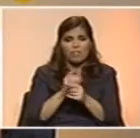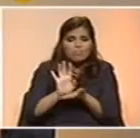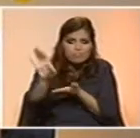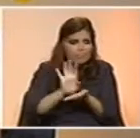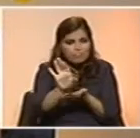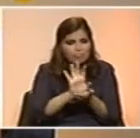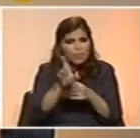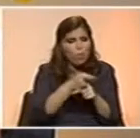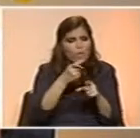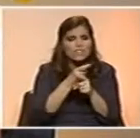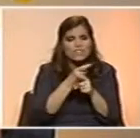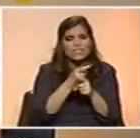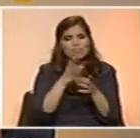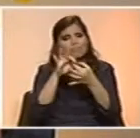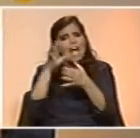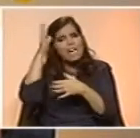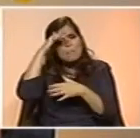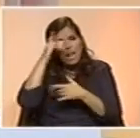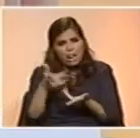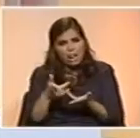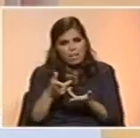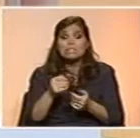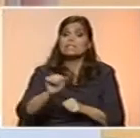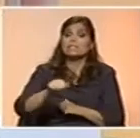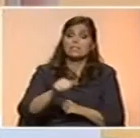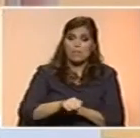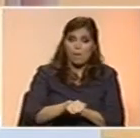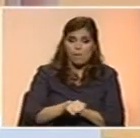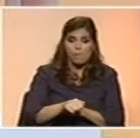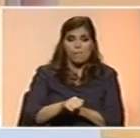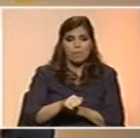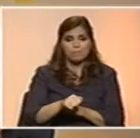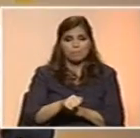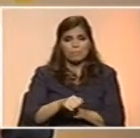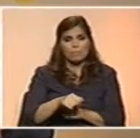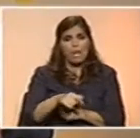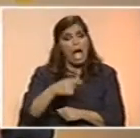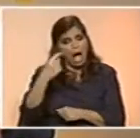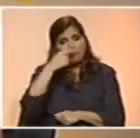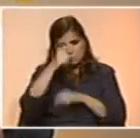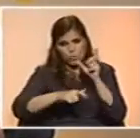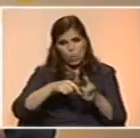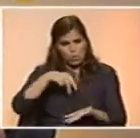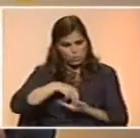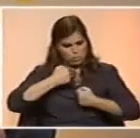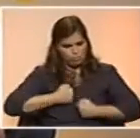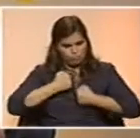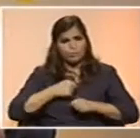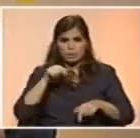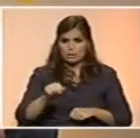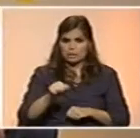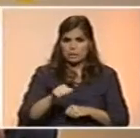não é? Sim. Ou de origem animal. Sim, nos mais extremistas, sim. Nos outros, não.